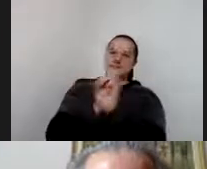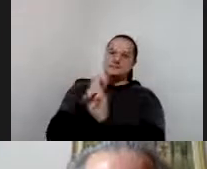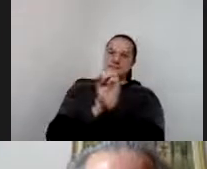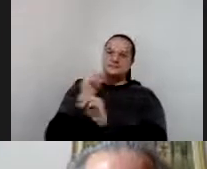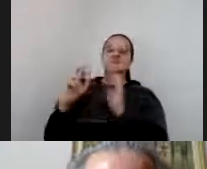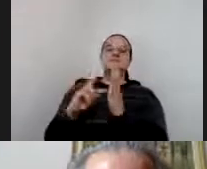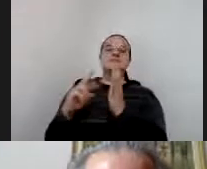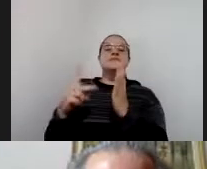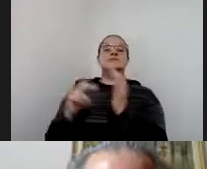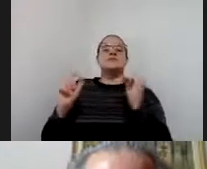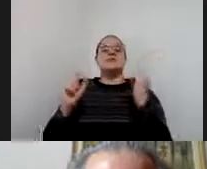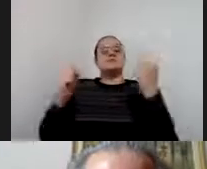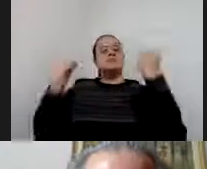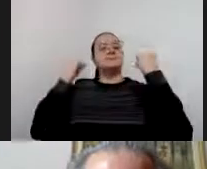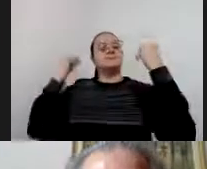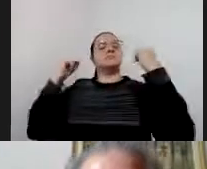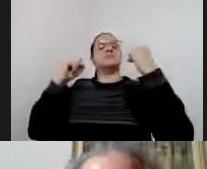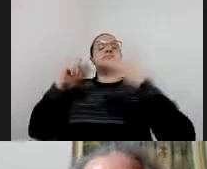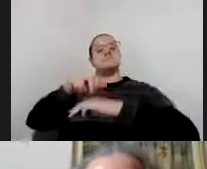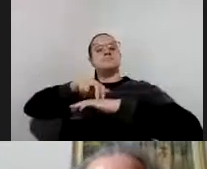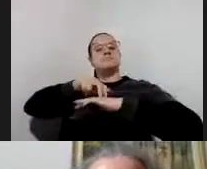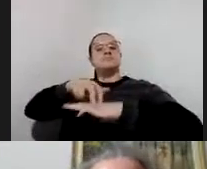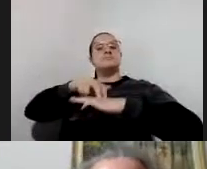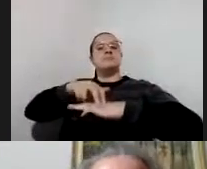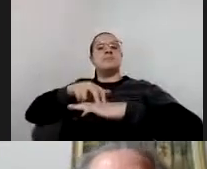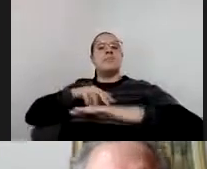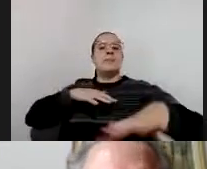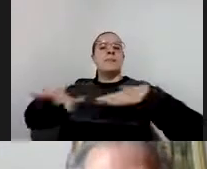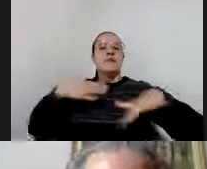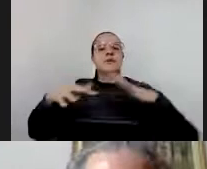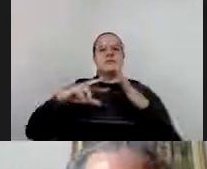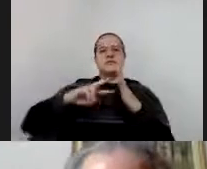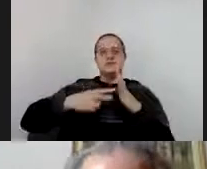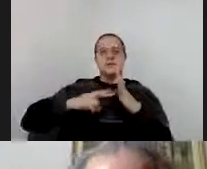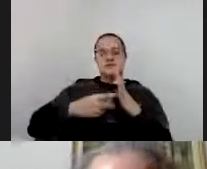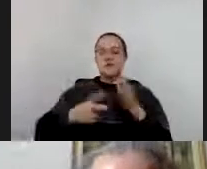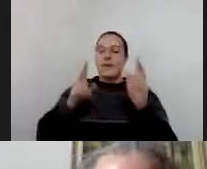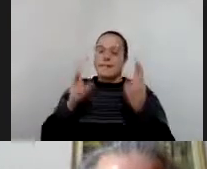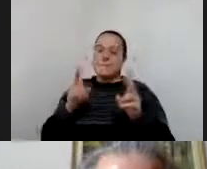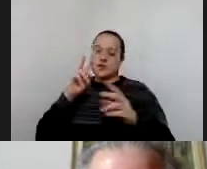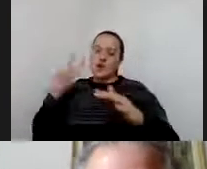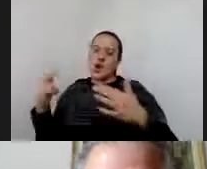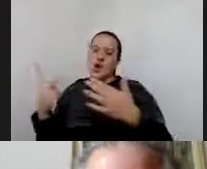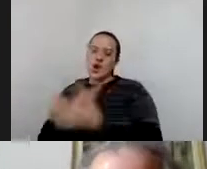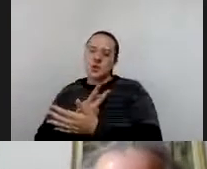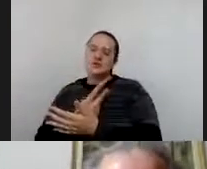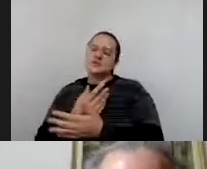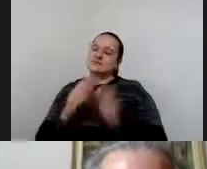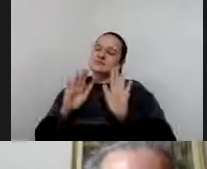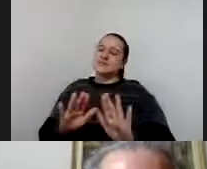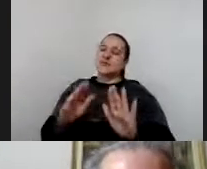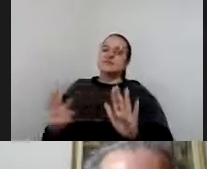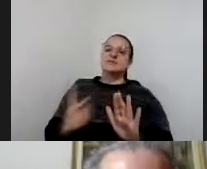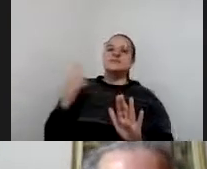dos movimentos sociais e sindicais diante de tudo que está ocorrendo, em especial valorizando, logicamente, a